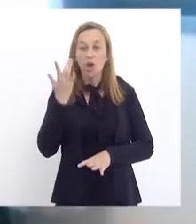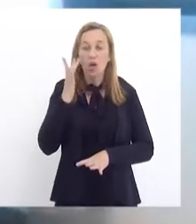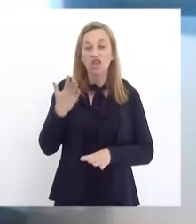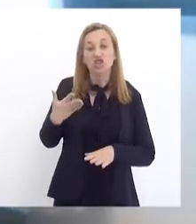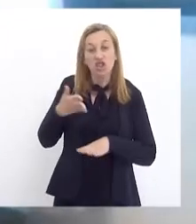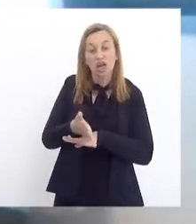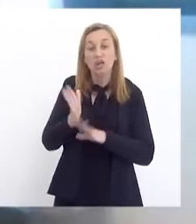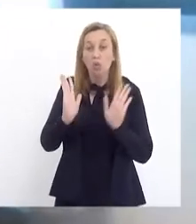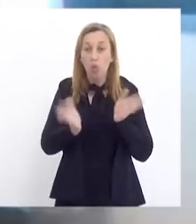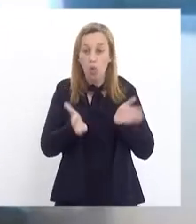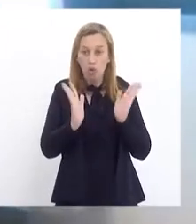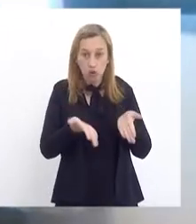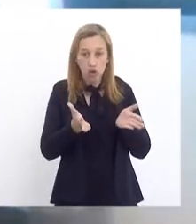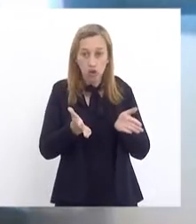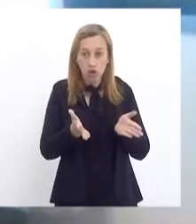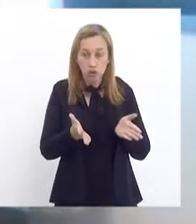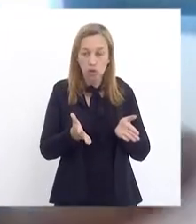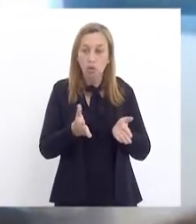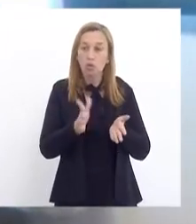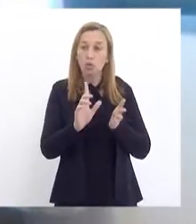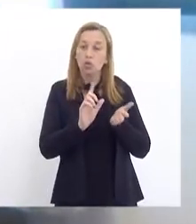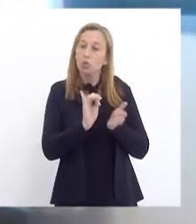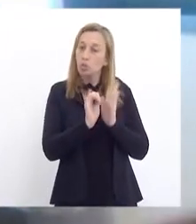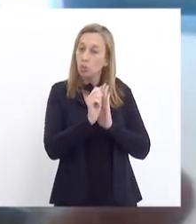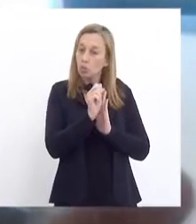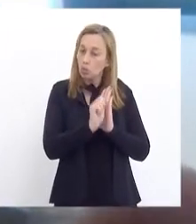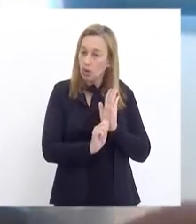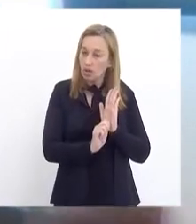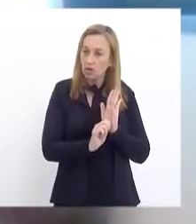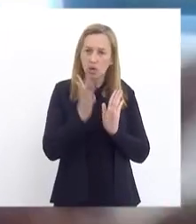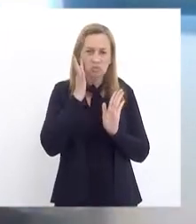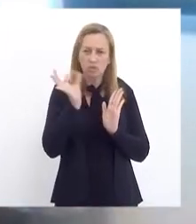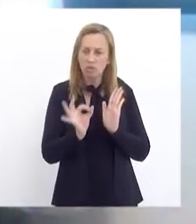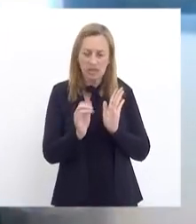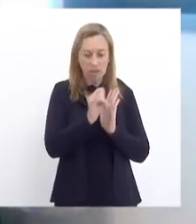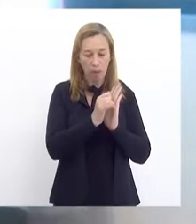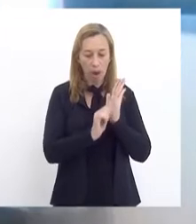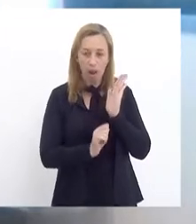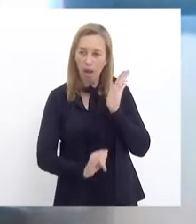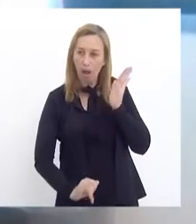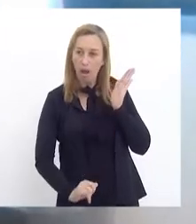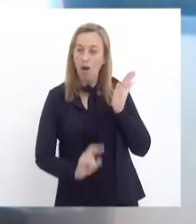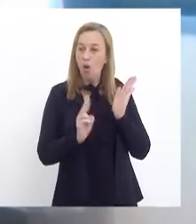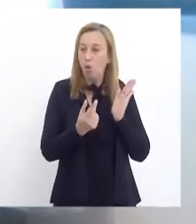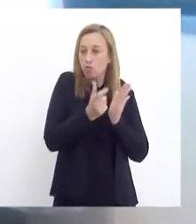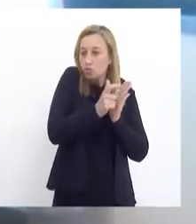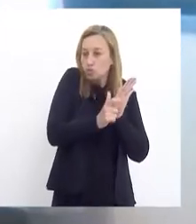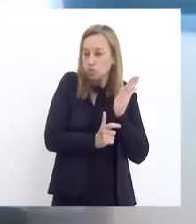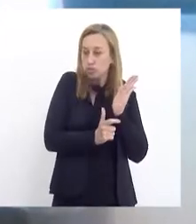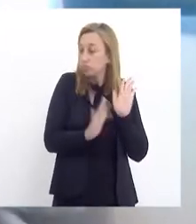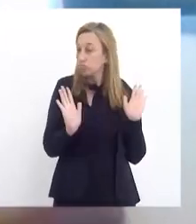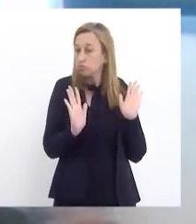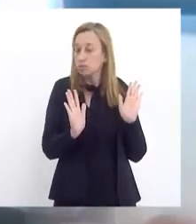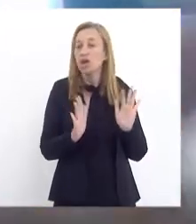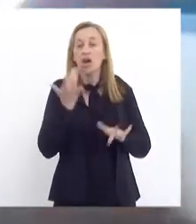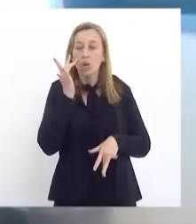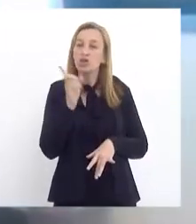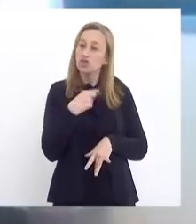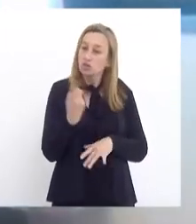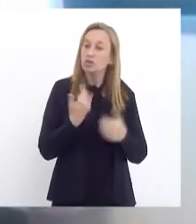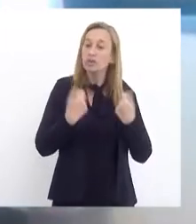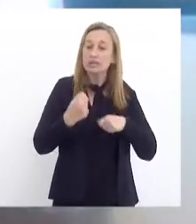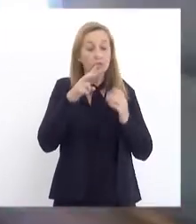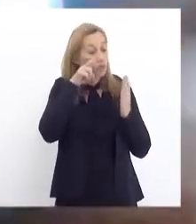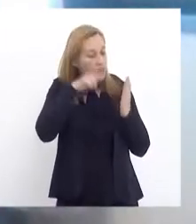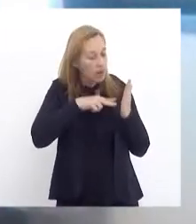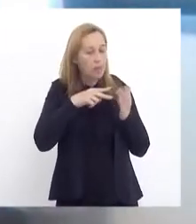hoje um relatório, que eu não sei se é longo ou se é extenso, que a resposta em baixa diligência, eu acho que nós deveríamos ler